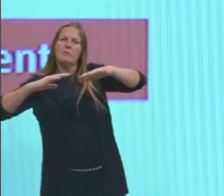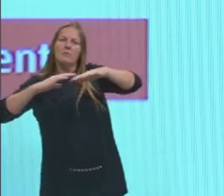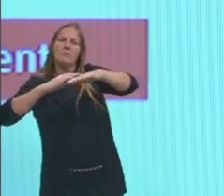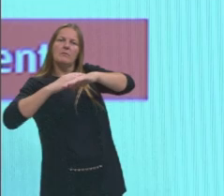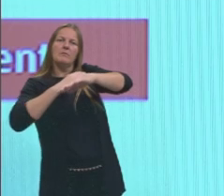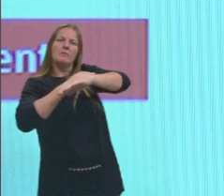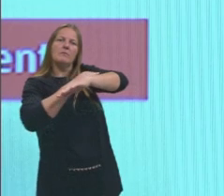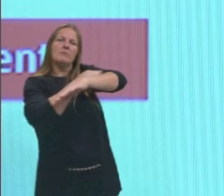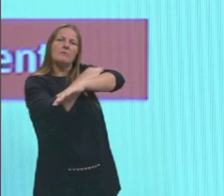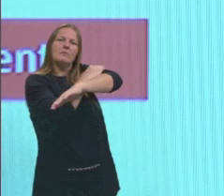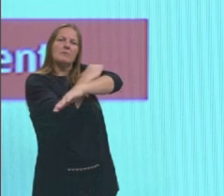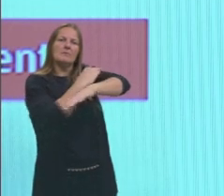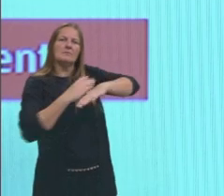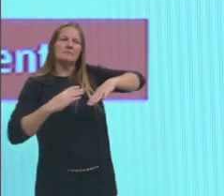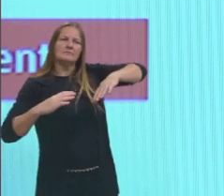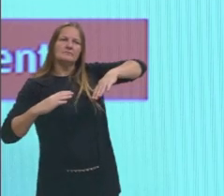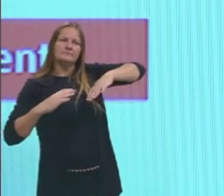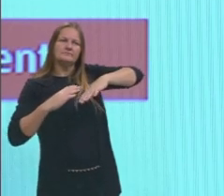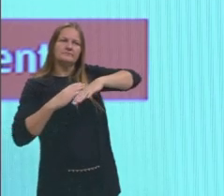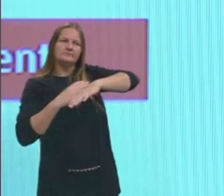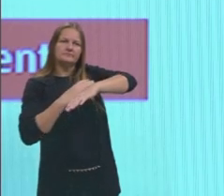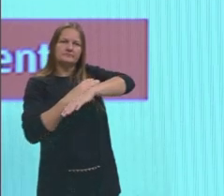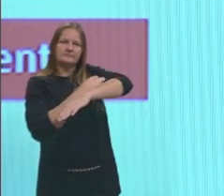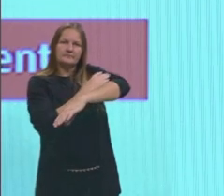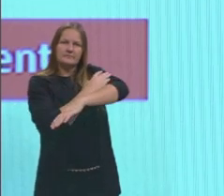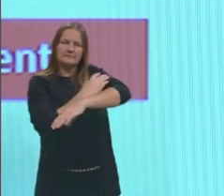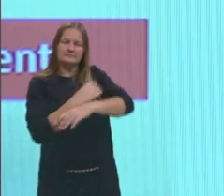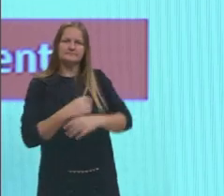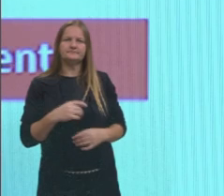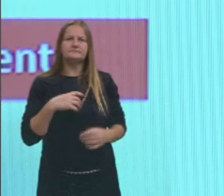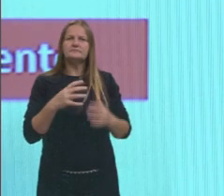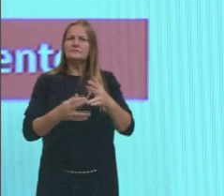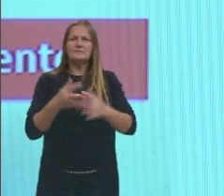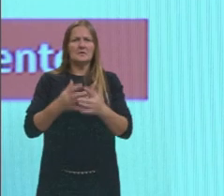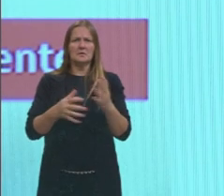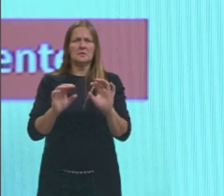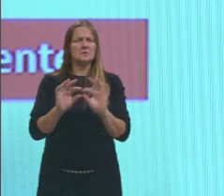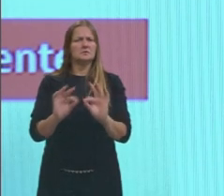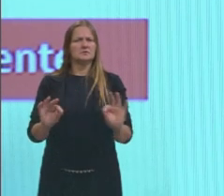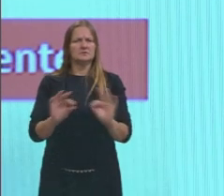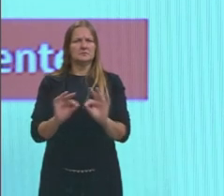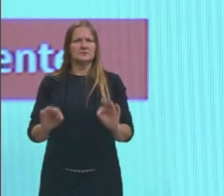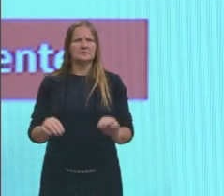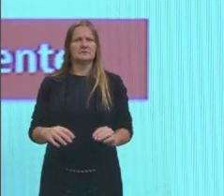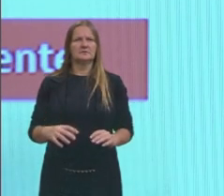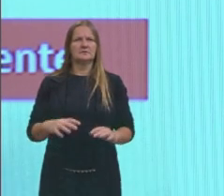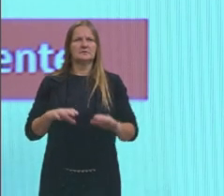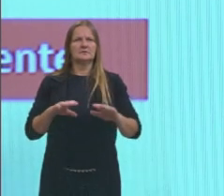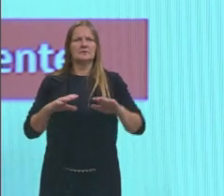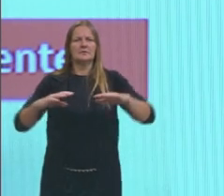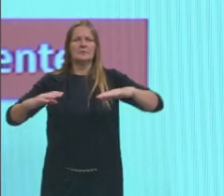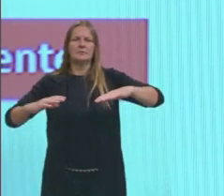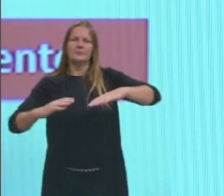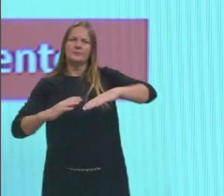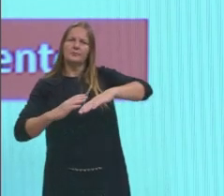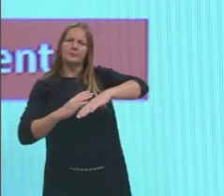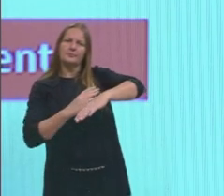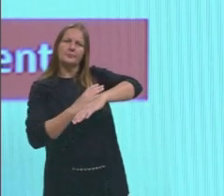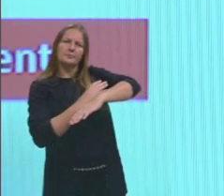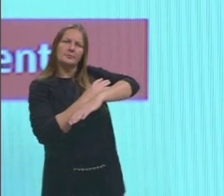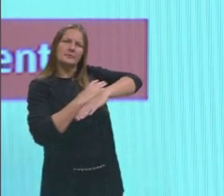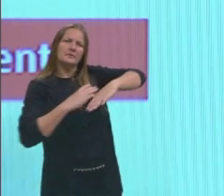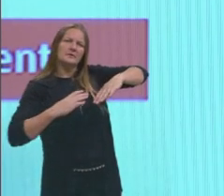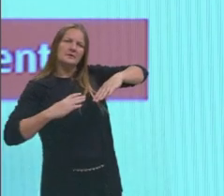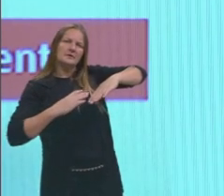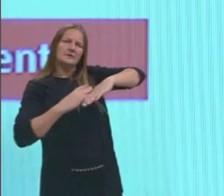não dá para ser algo tão complicado certo só se mudar a direção das placas Mas isso